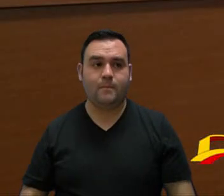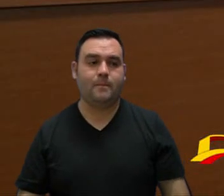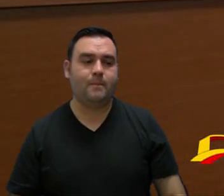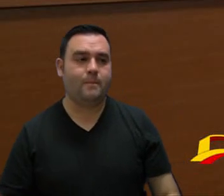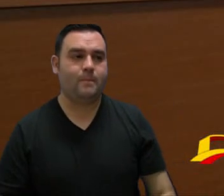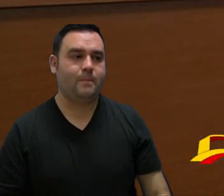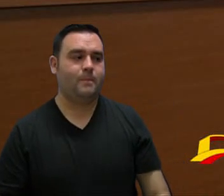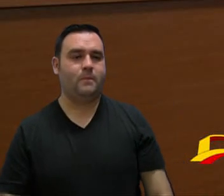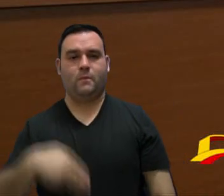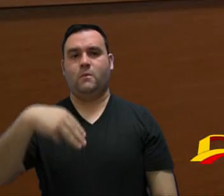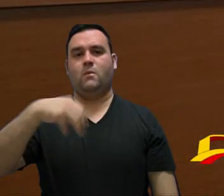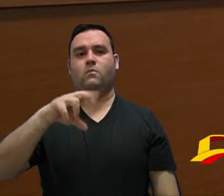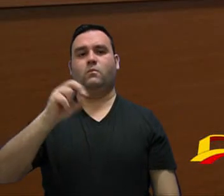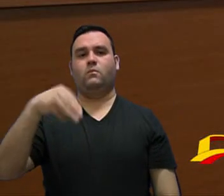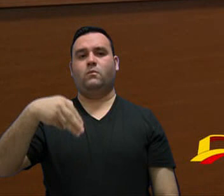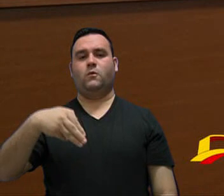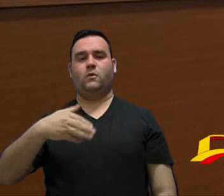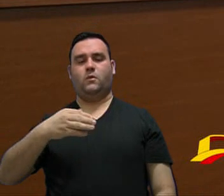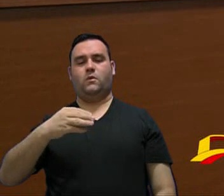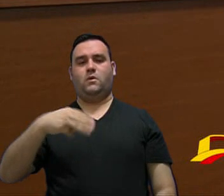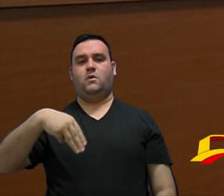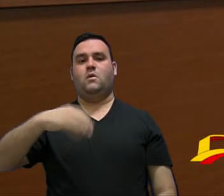que morou pode responder